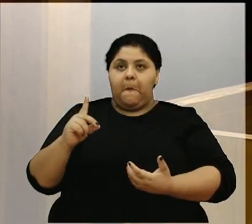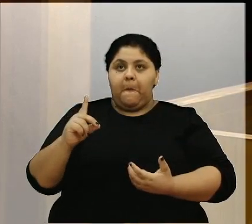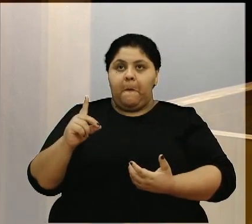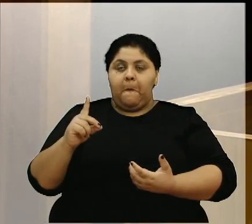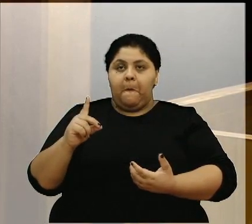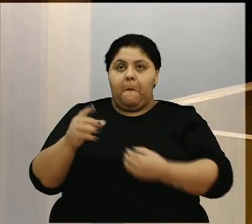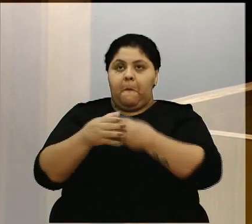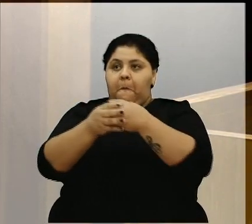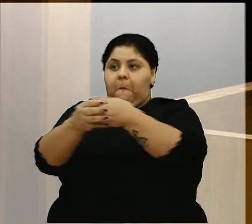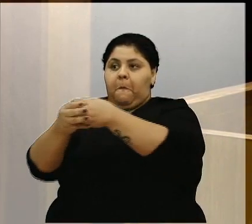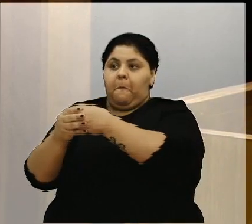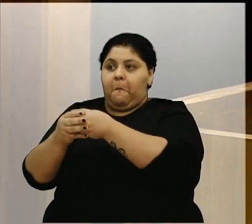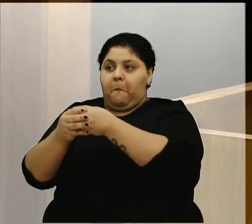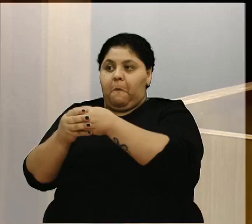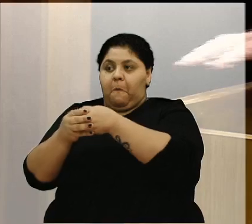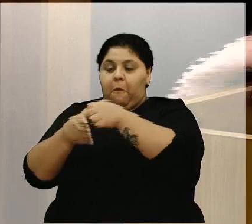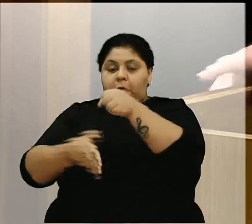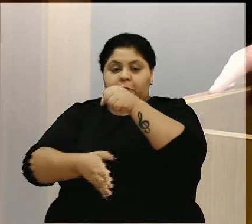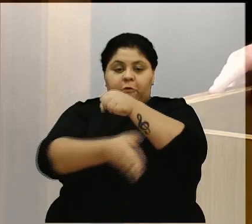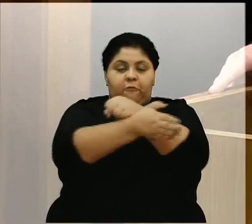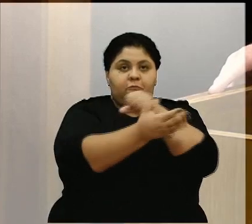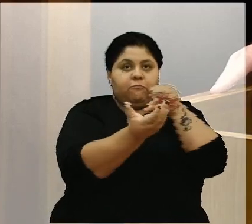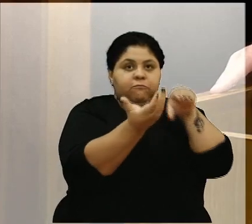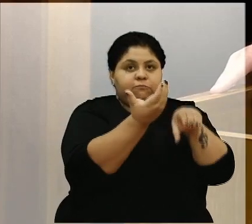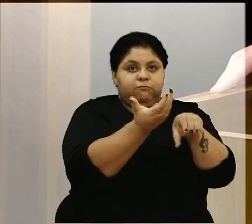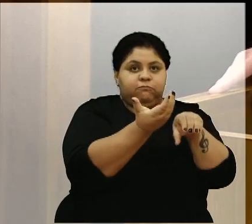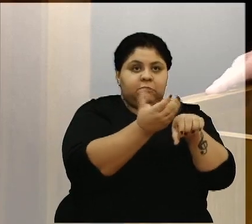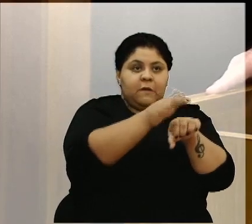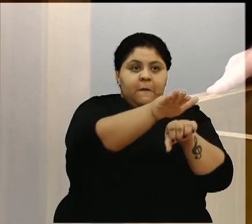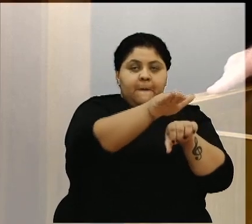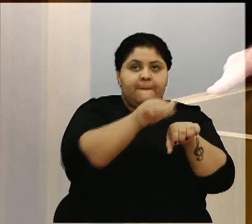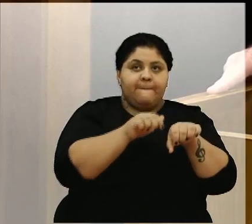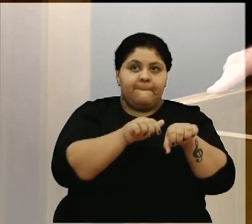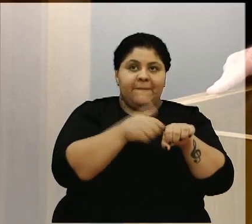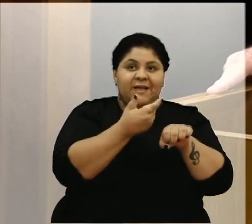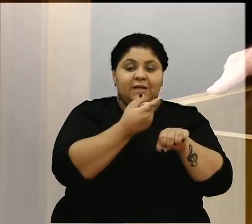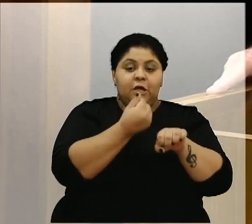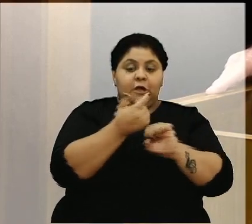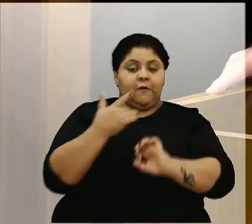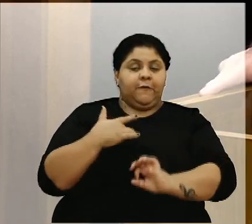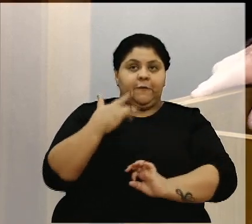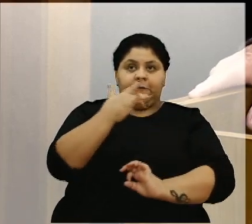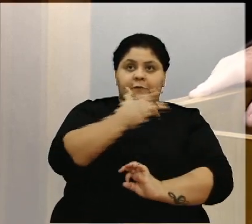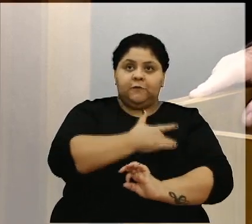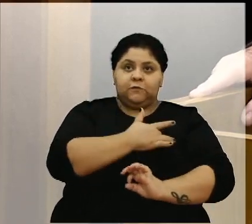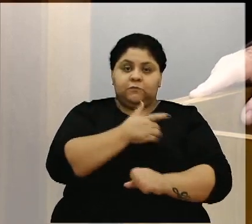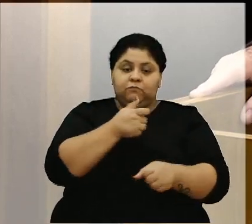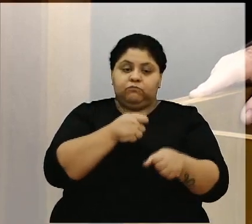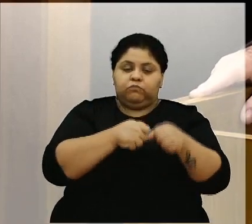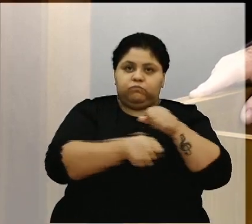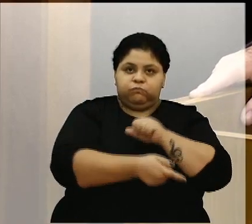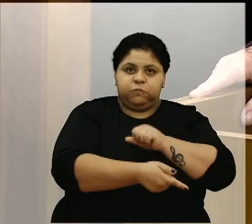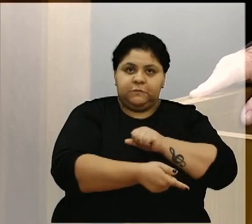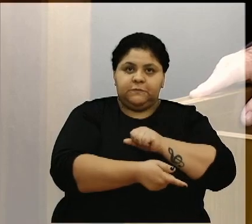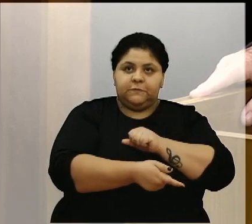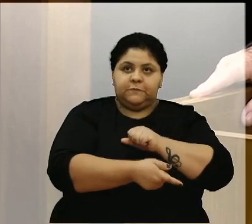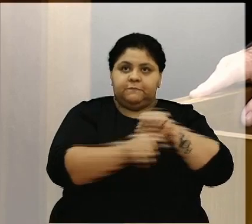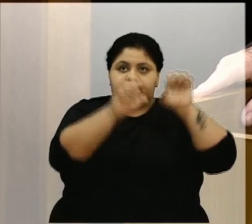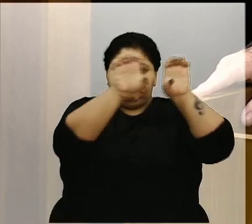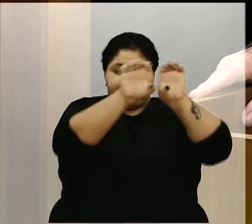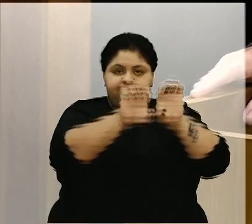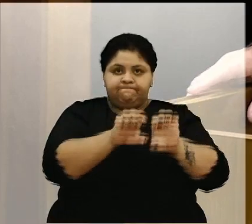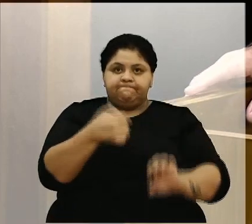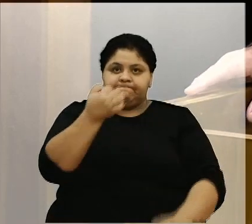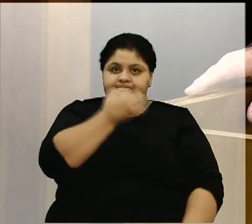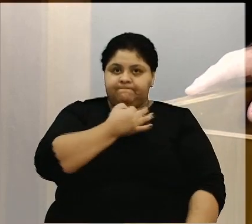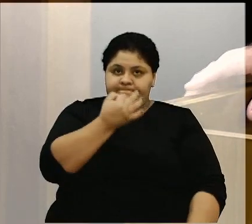comitiva que foi a Brasília, buscar recursos para a saúde e para o investimento da infraestrutura em Caxias do